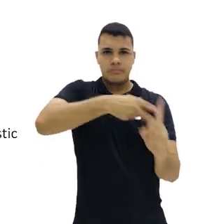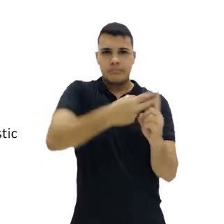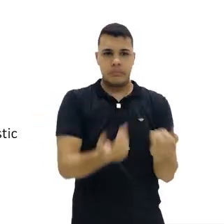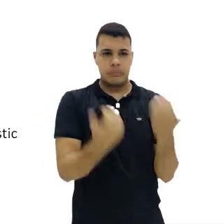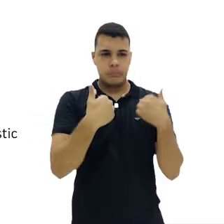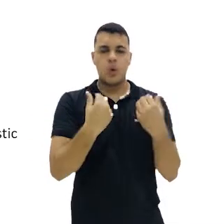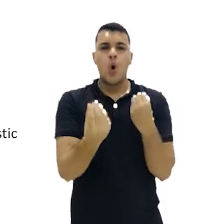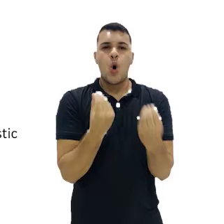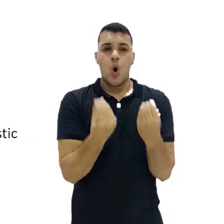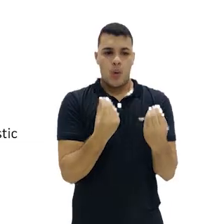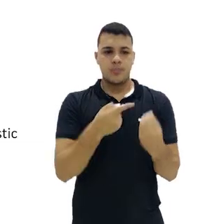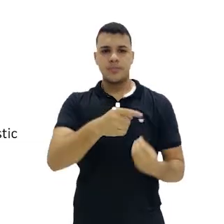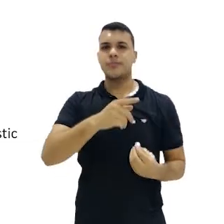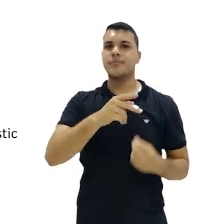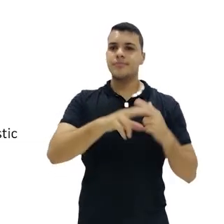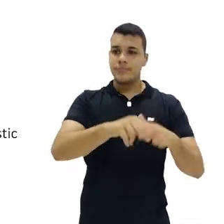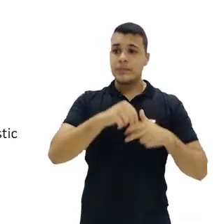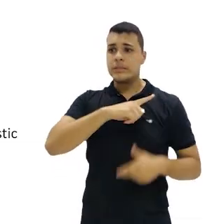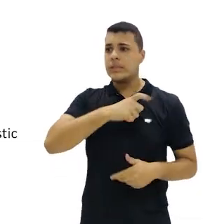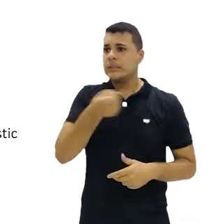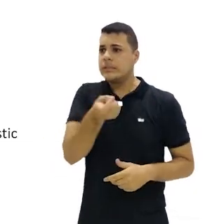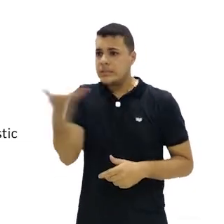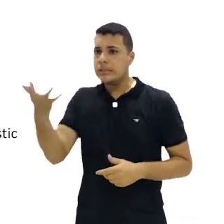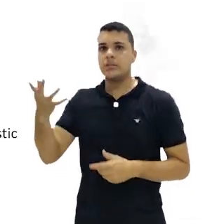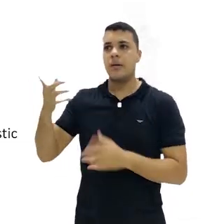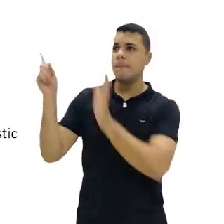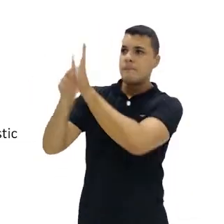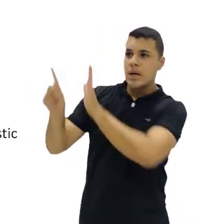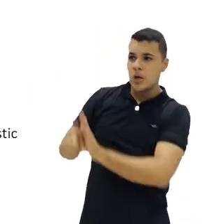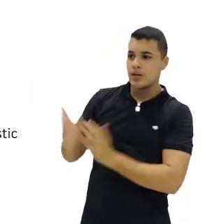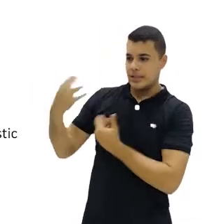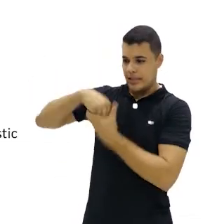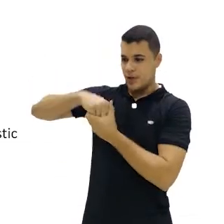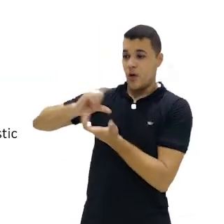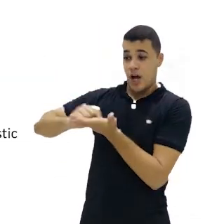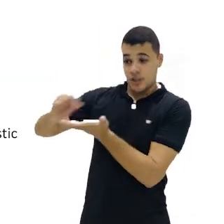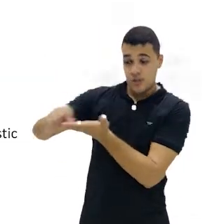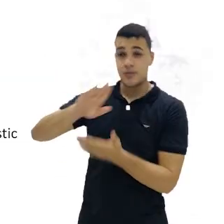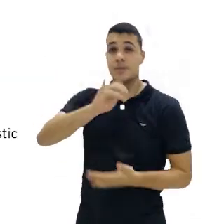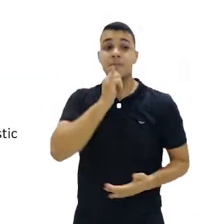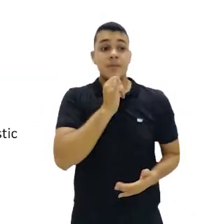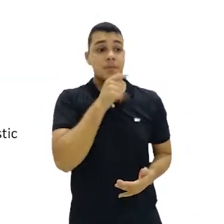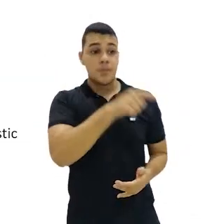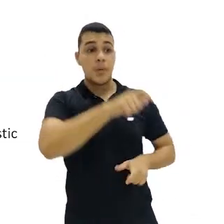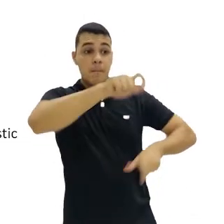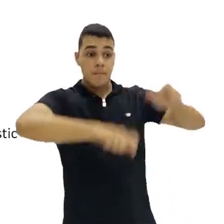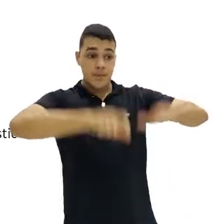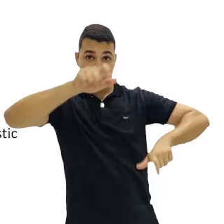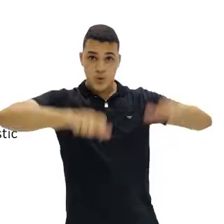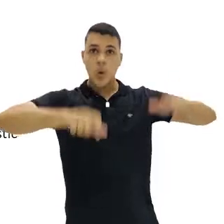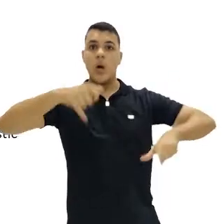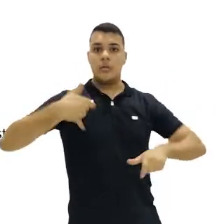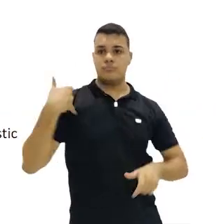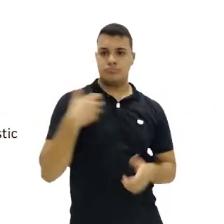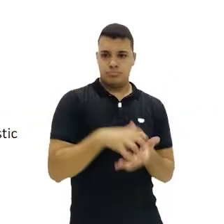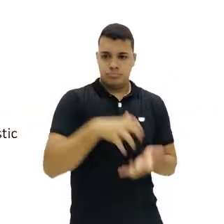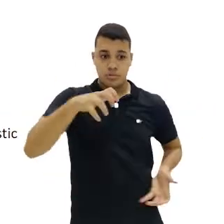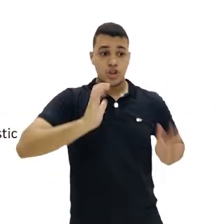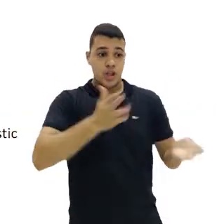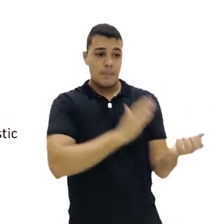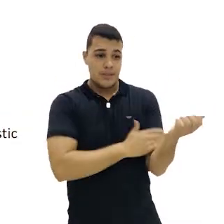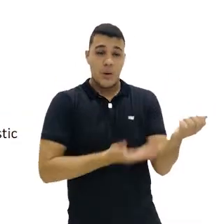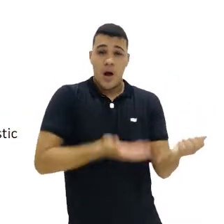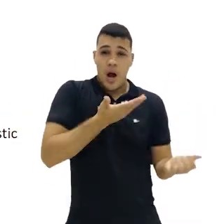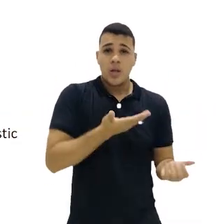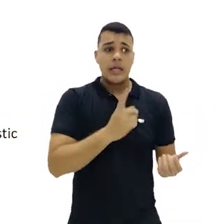se idosos com hipertensão arterial teriam um maior risco de óbito nas 4 semanas que se seguiram